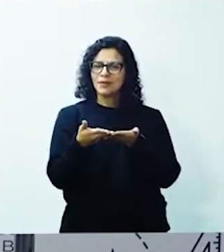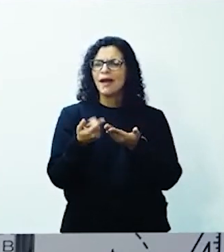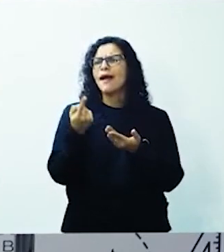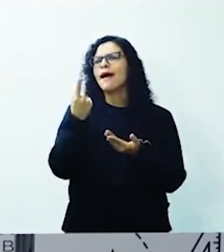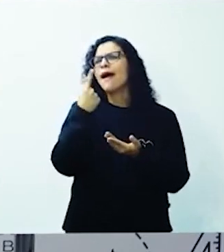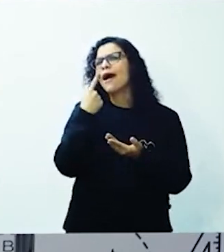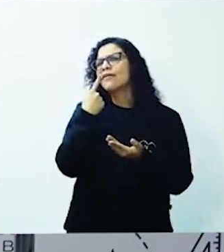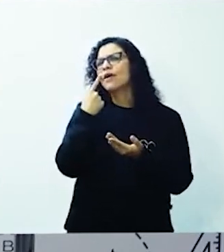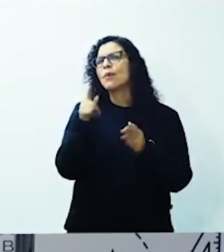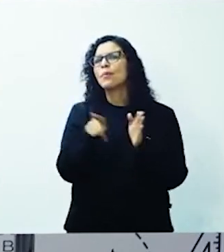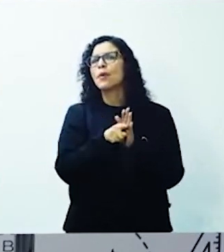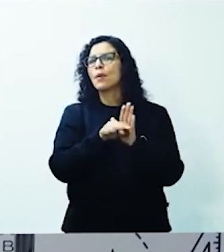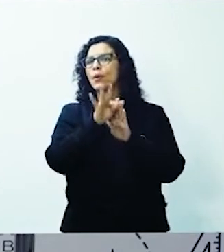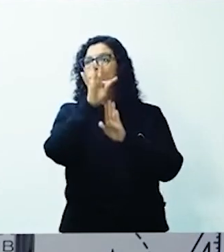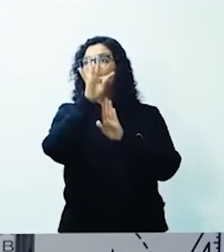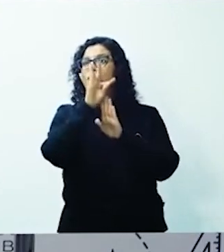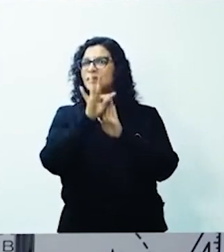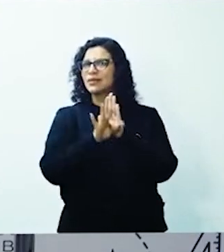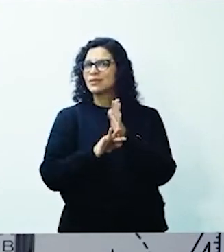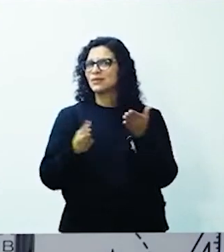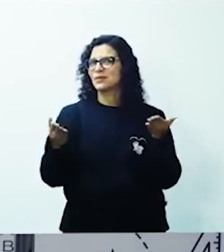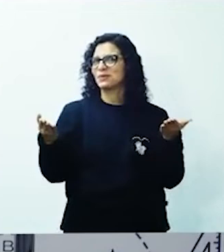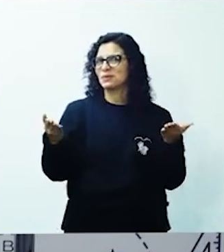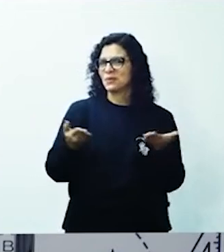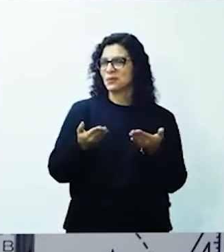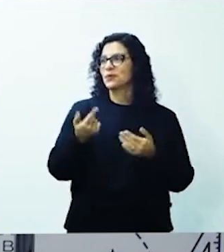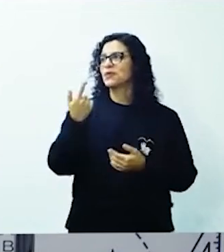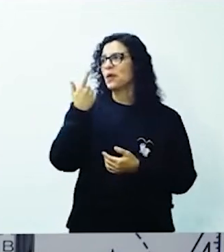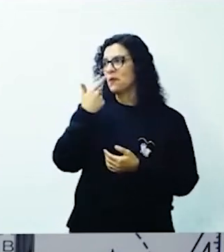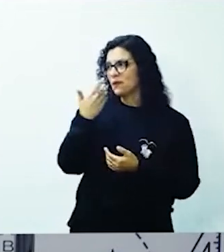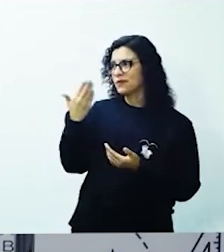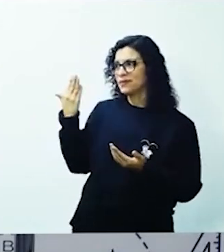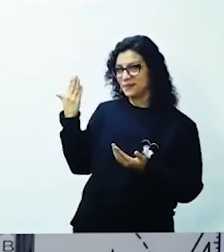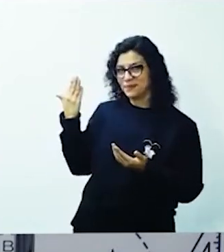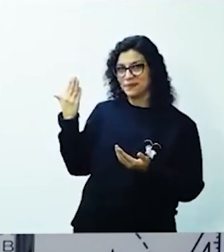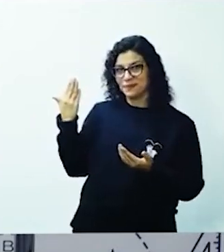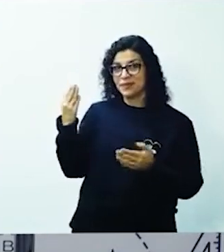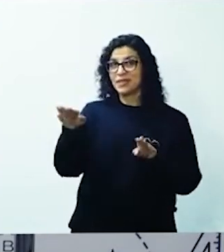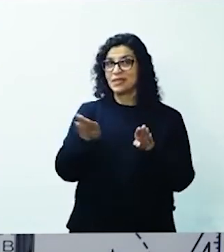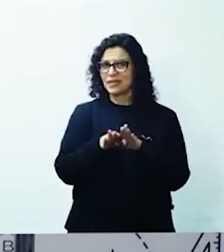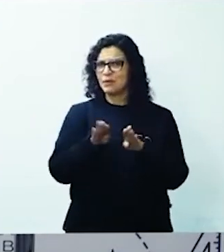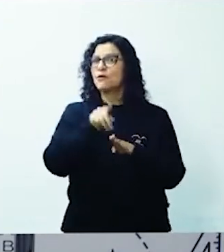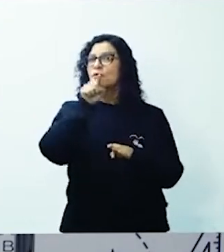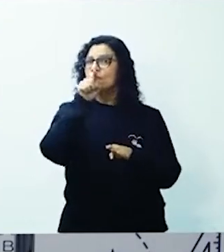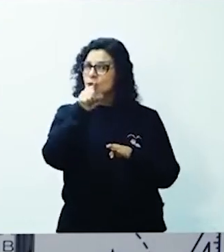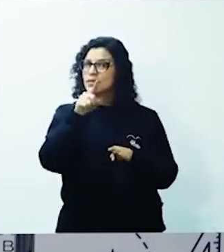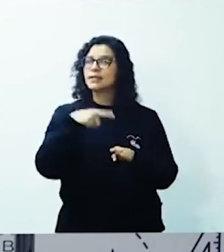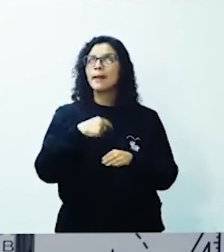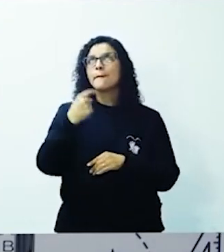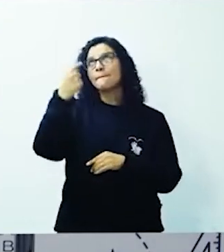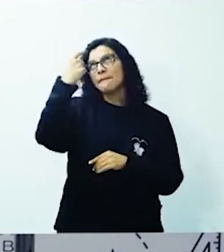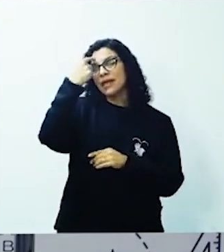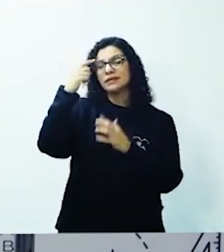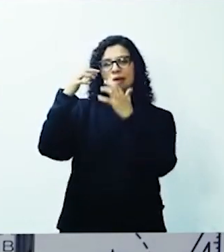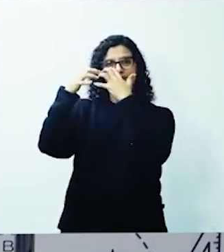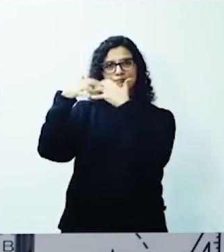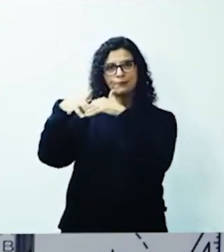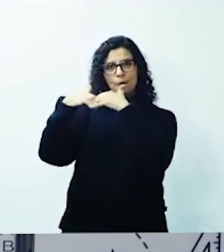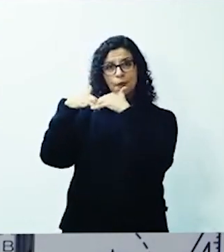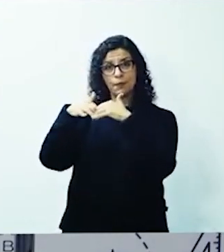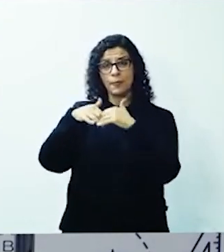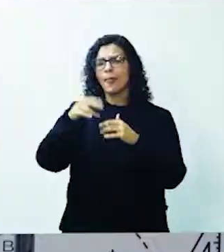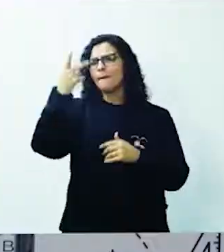entrar no nosso texto de hoje. E para isso, vou colocar você para pensar.